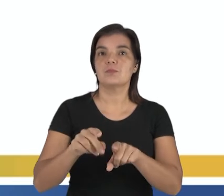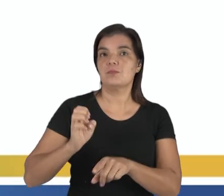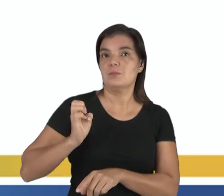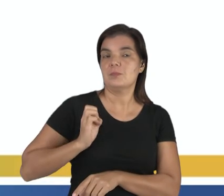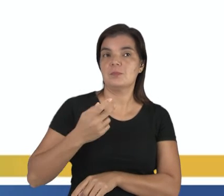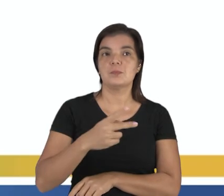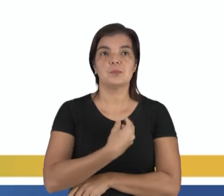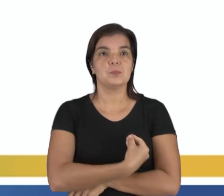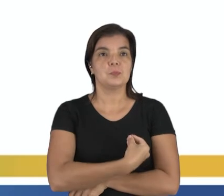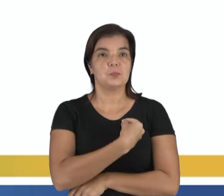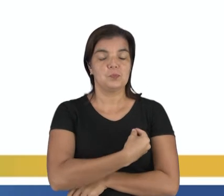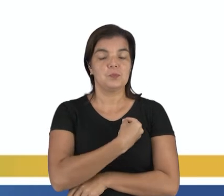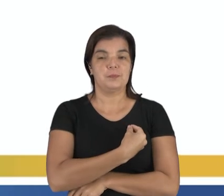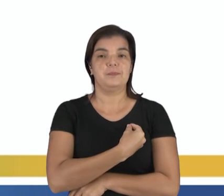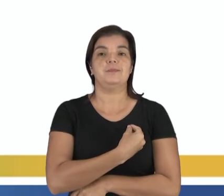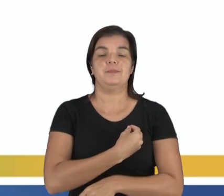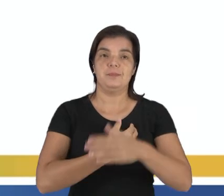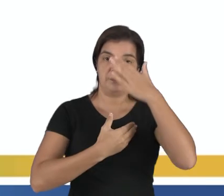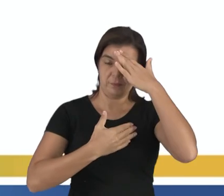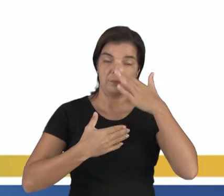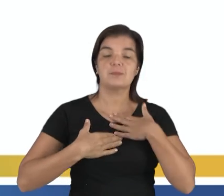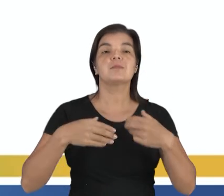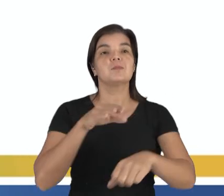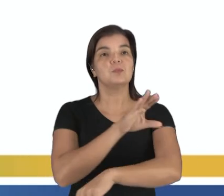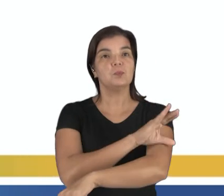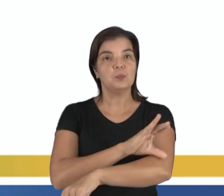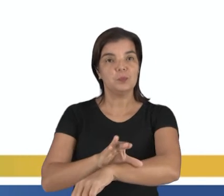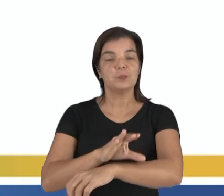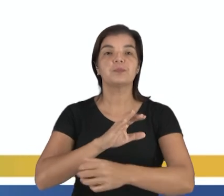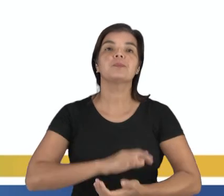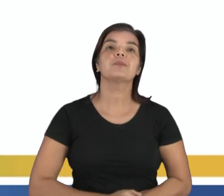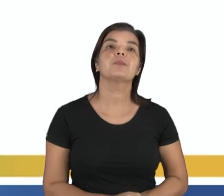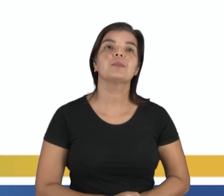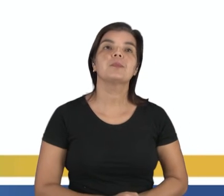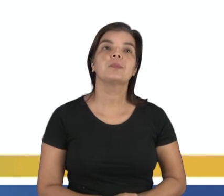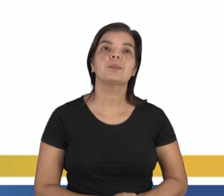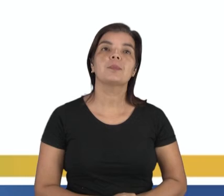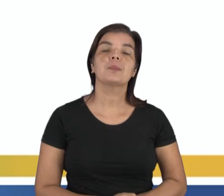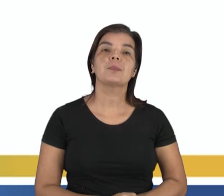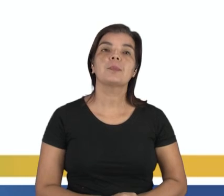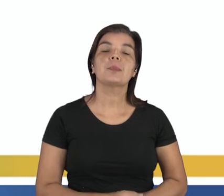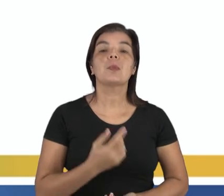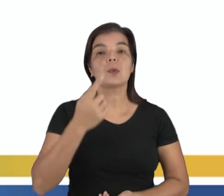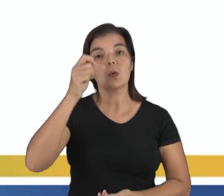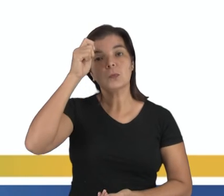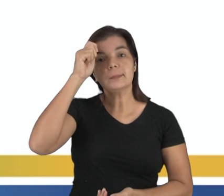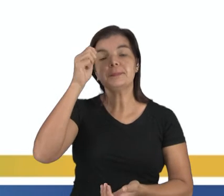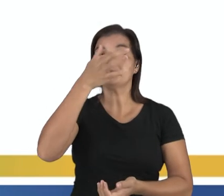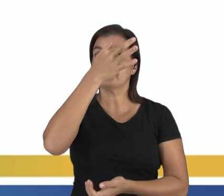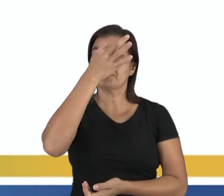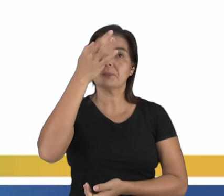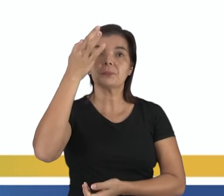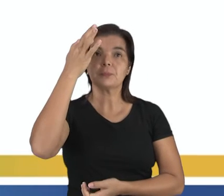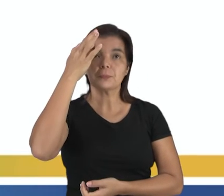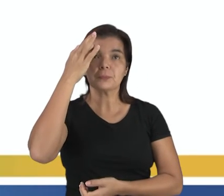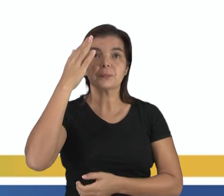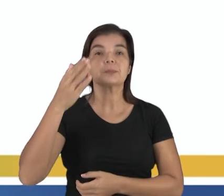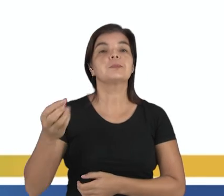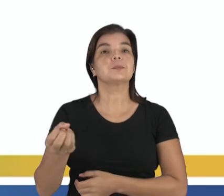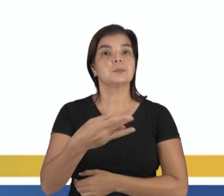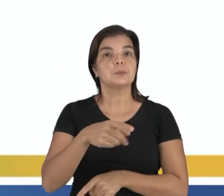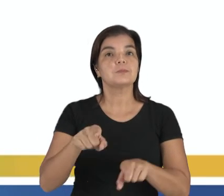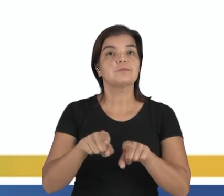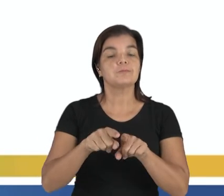e de enriquecer sua vida física e culturalmente. O enunciado, né? Autores da filosofia